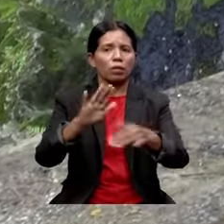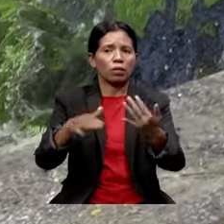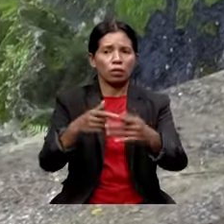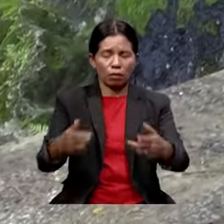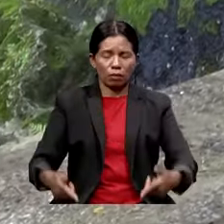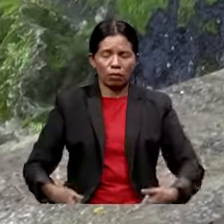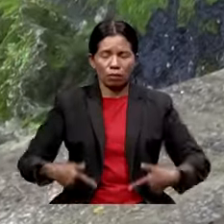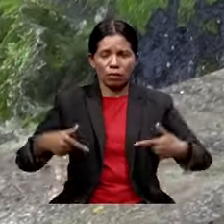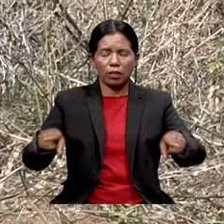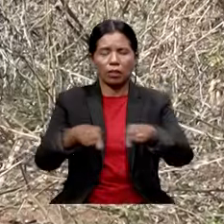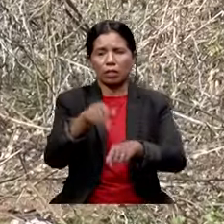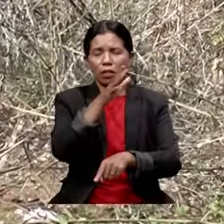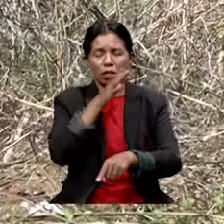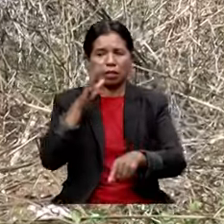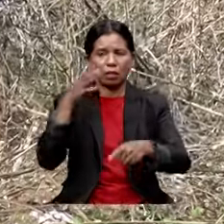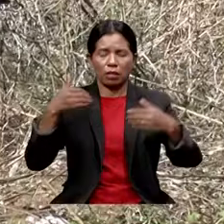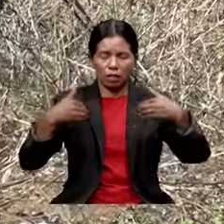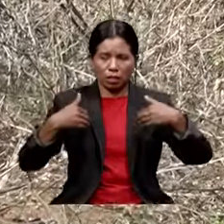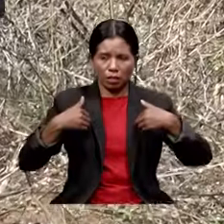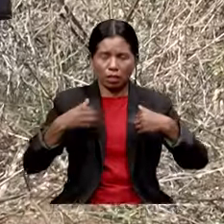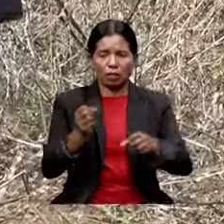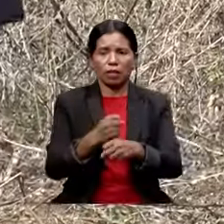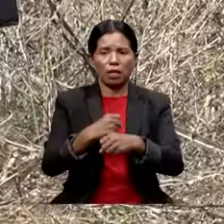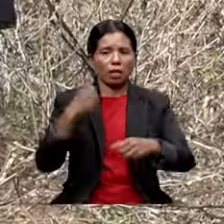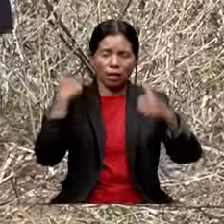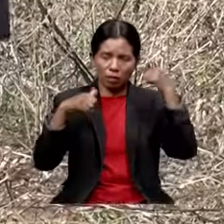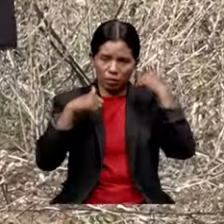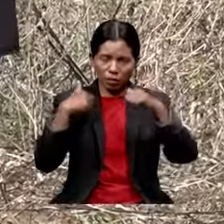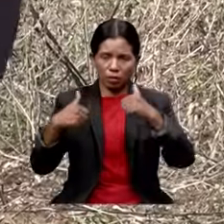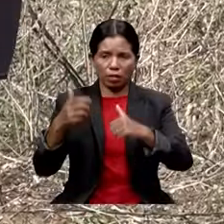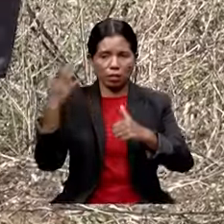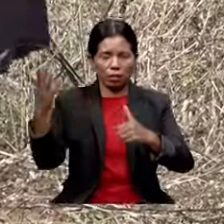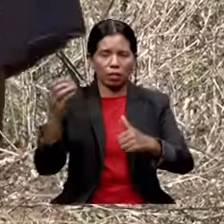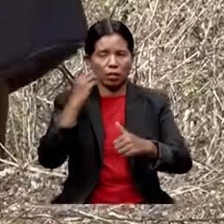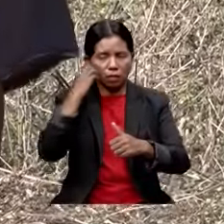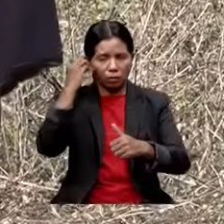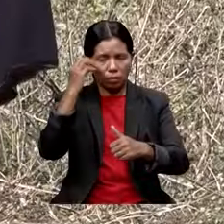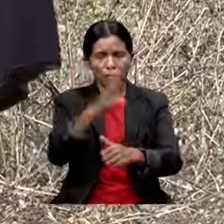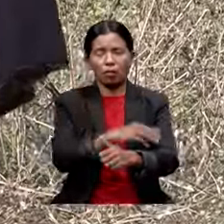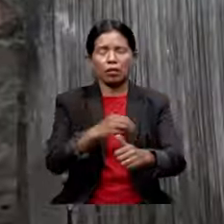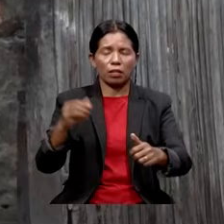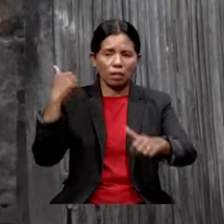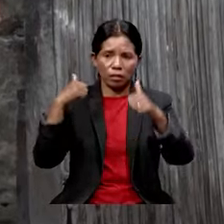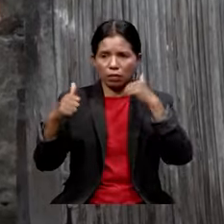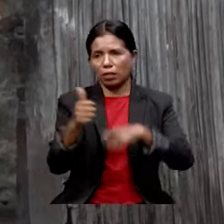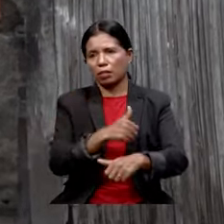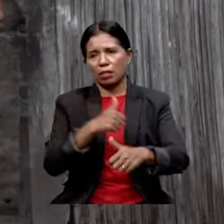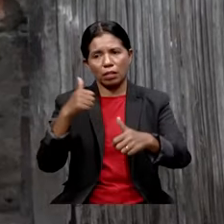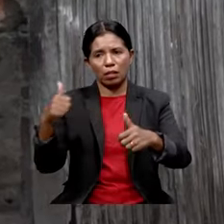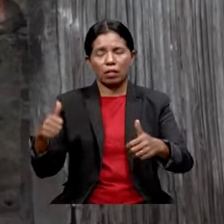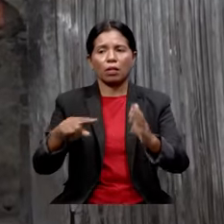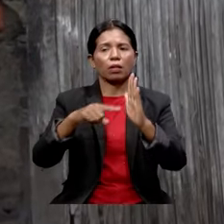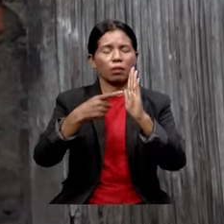moris no dar agricultor iha obrigação atu halo atividade básica iha uma larang no mos atividade sira selo